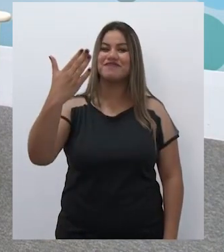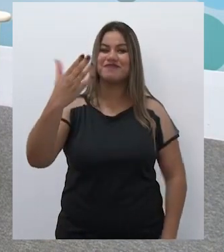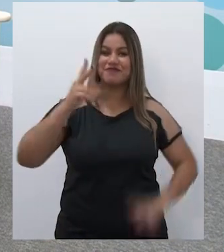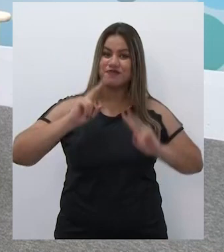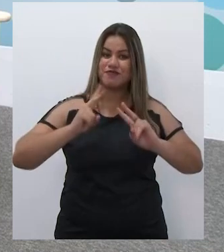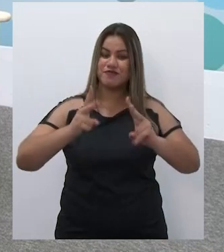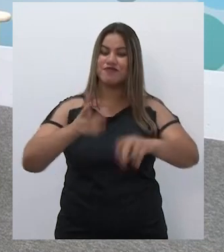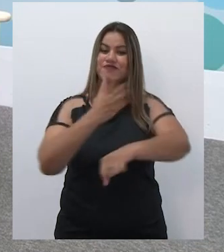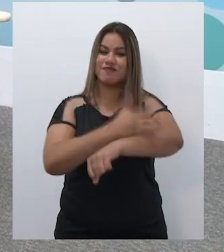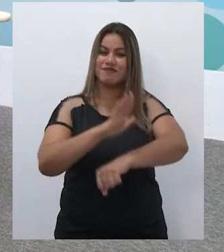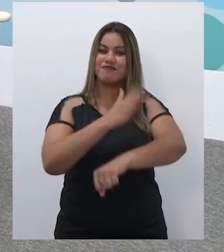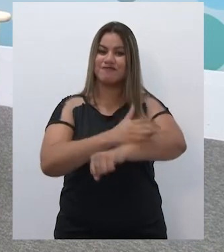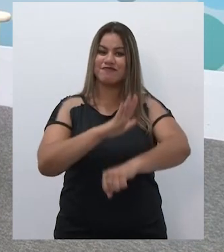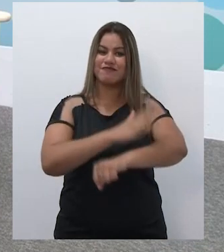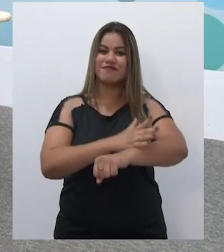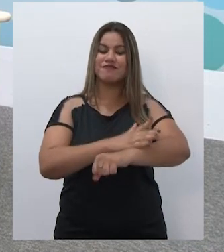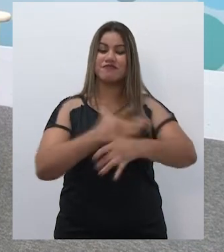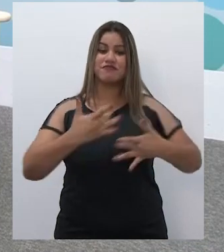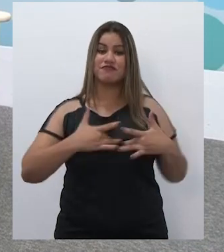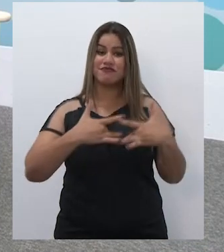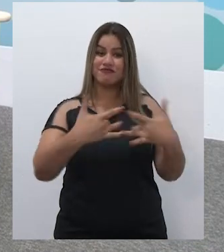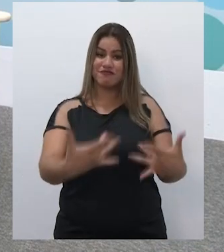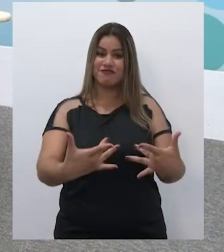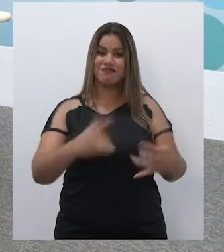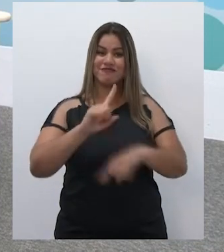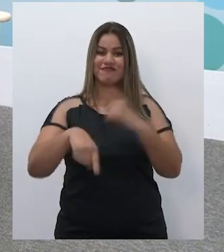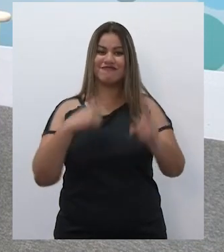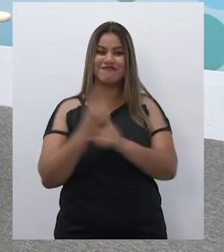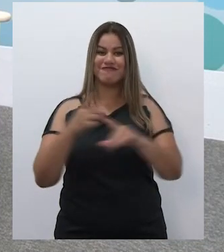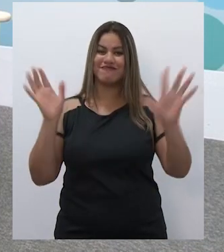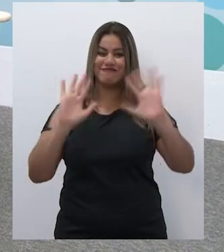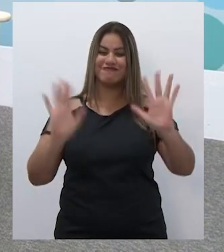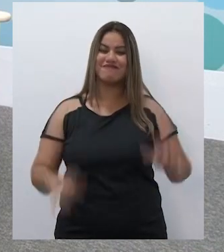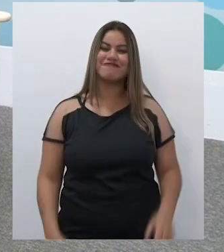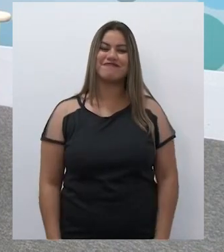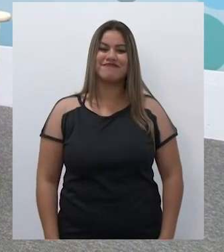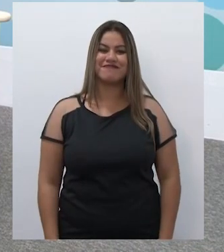Continue exercendo aí o voluntariado e até a próxima.